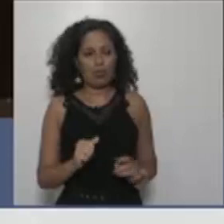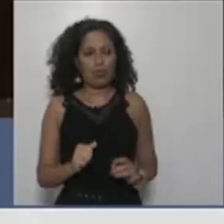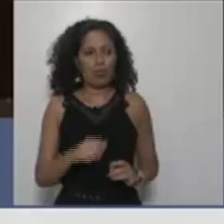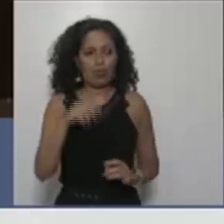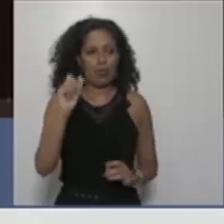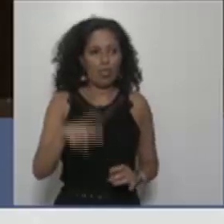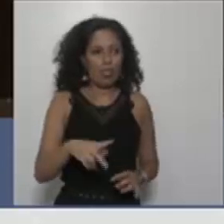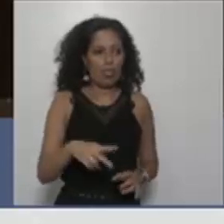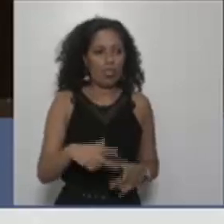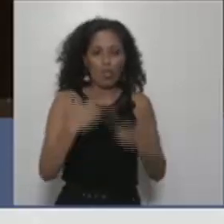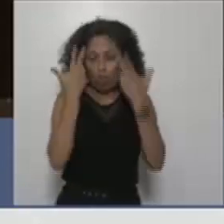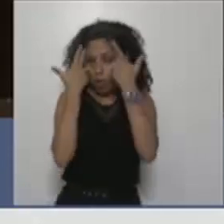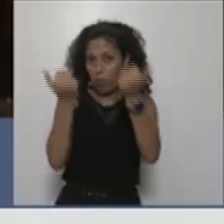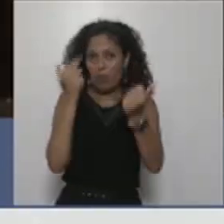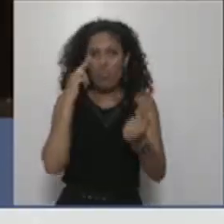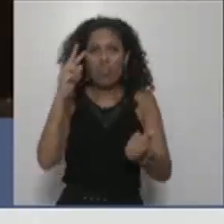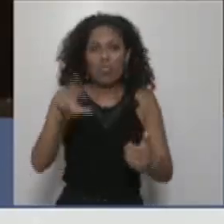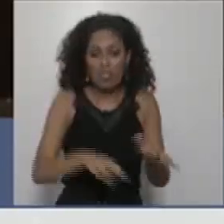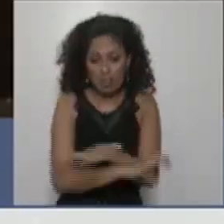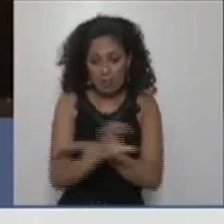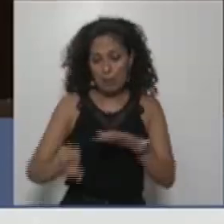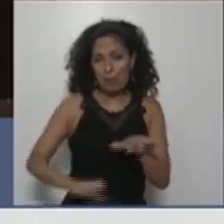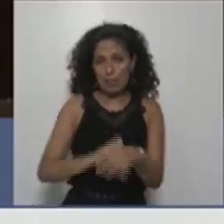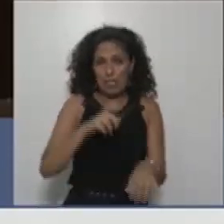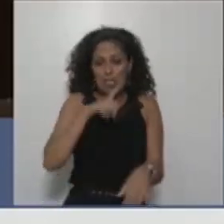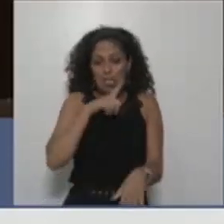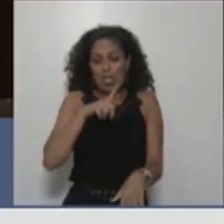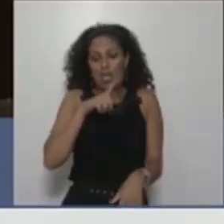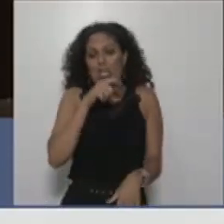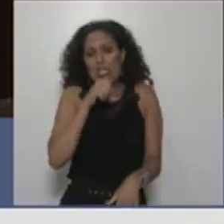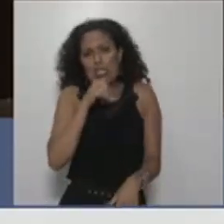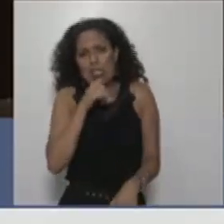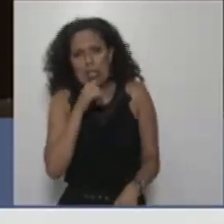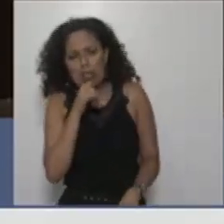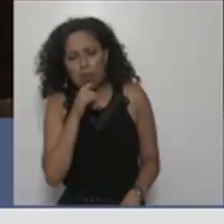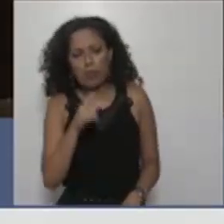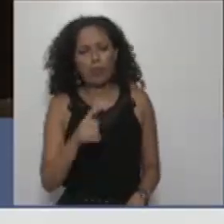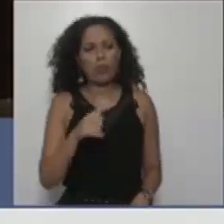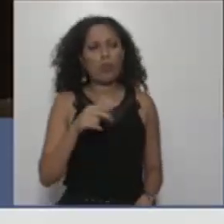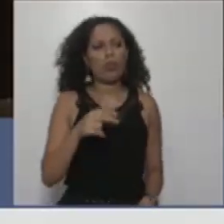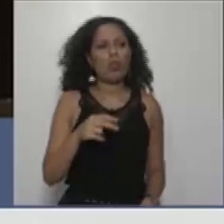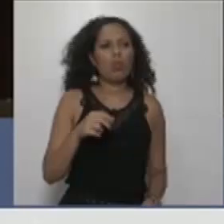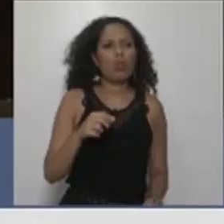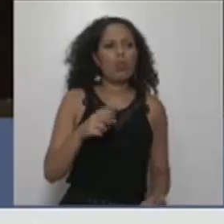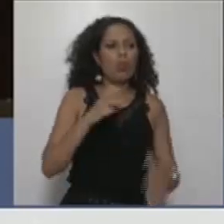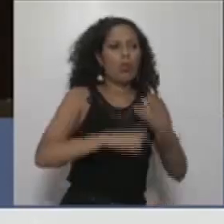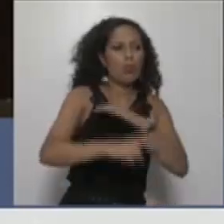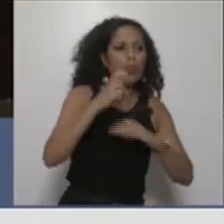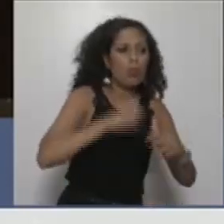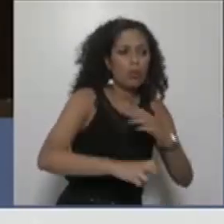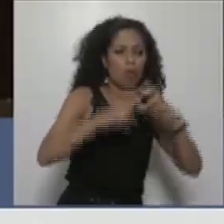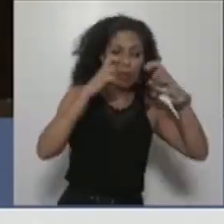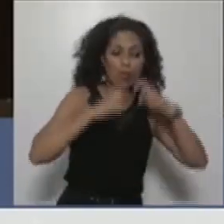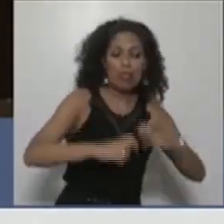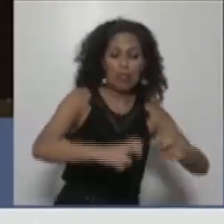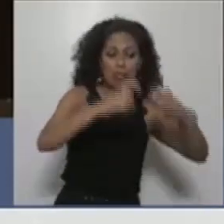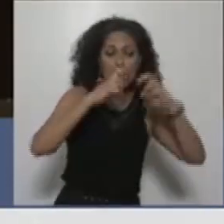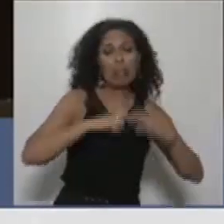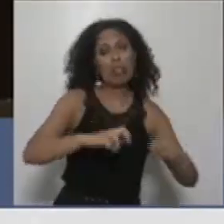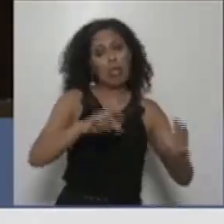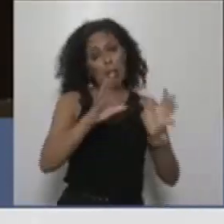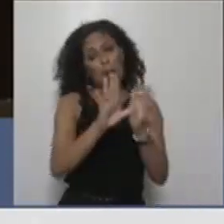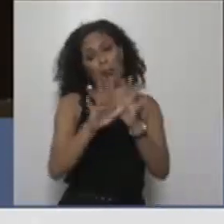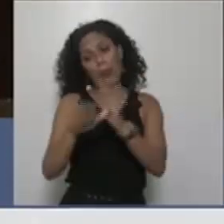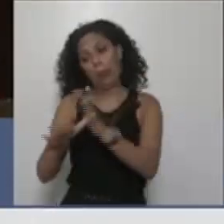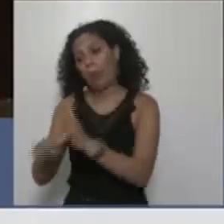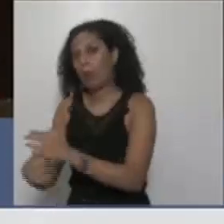notório que essas empresas, como a Supervia, a FETransport, tem esquemas de corrupção, inclusive, que envolviam deputados dessa casa,